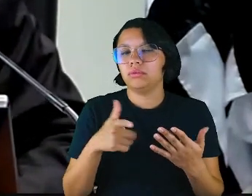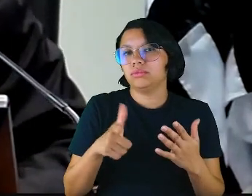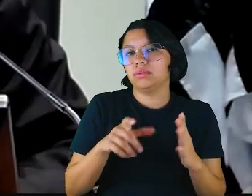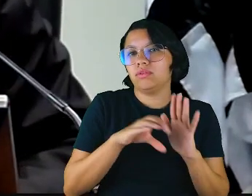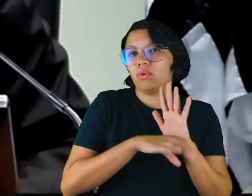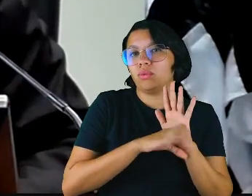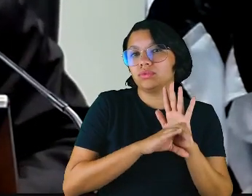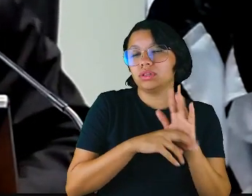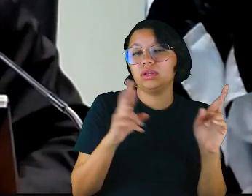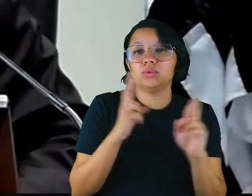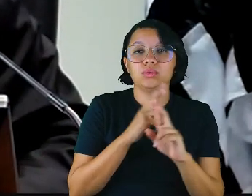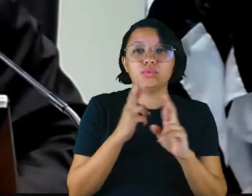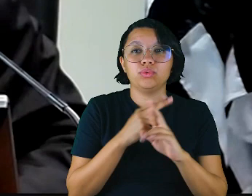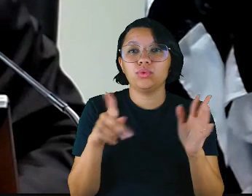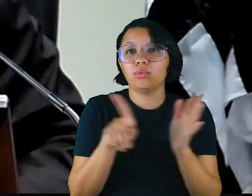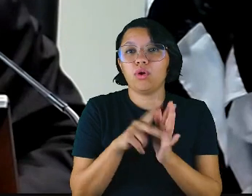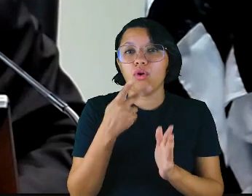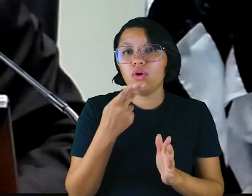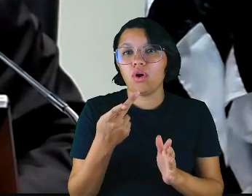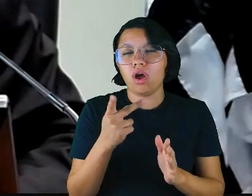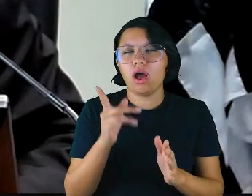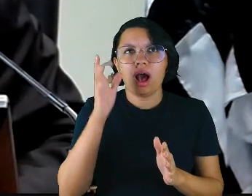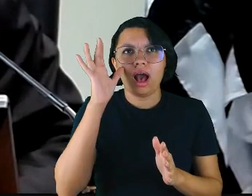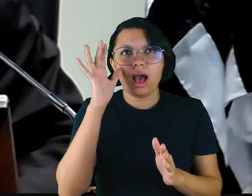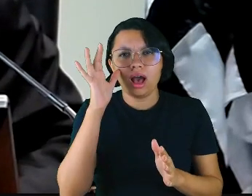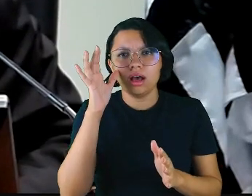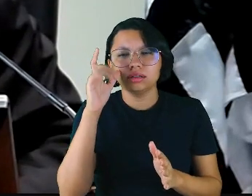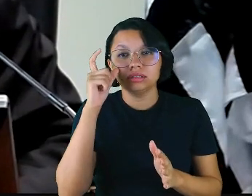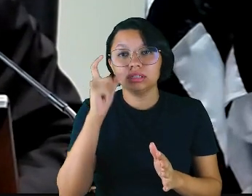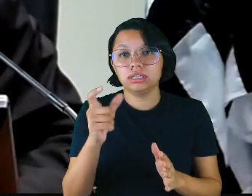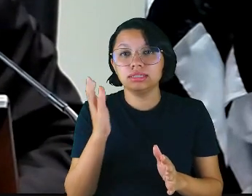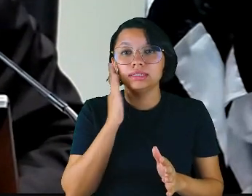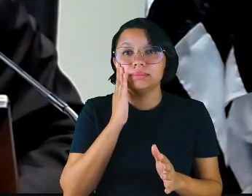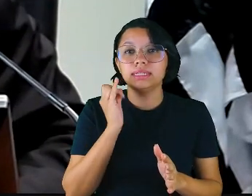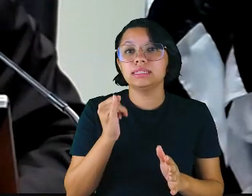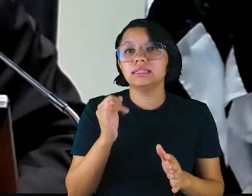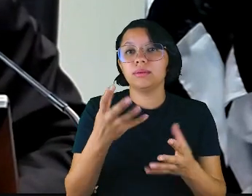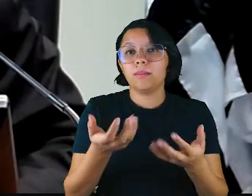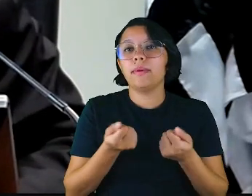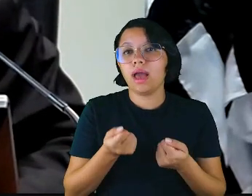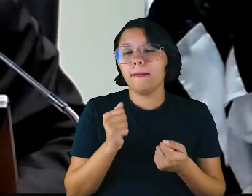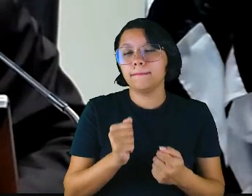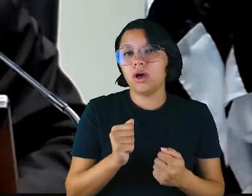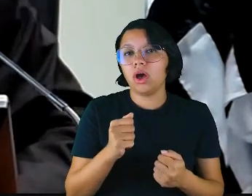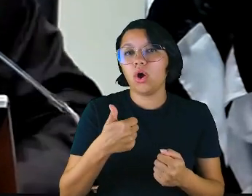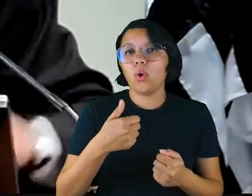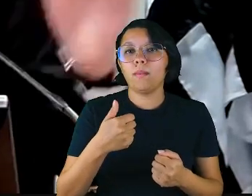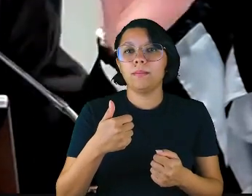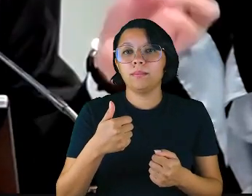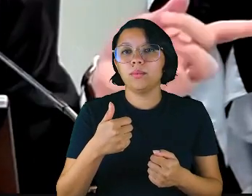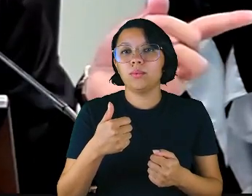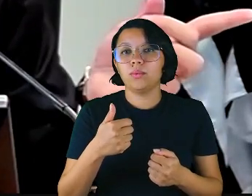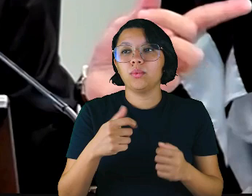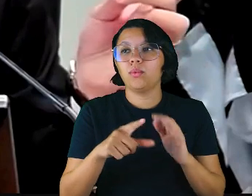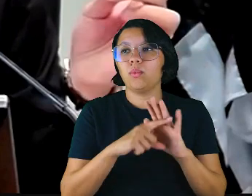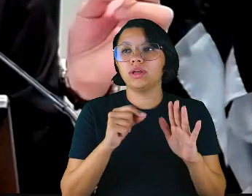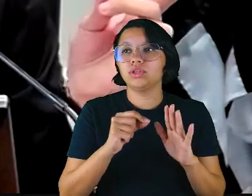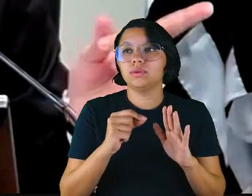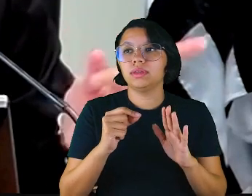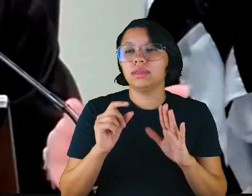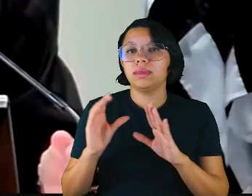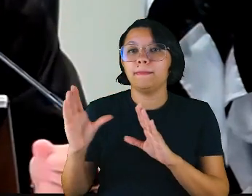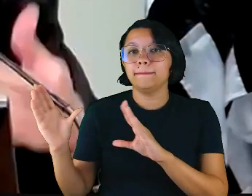o conceito do vínculo propriamente dito. Acho até interessante saber se nós vamos poder pegar o 1188 e arrastar para o salário por